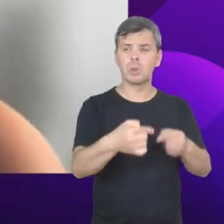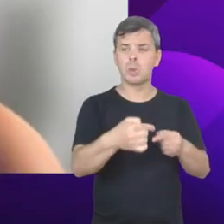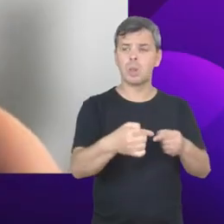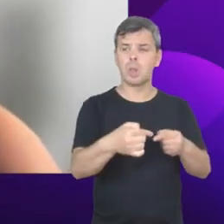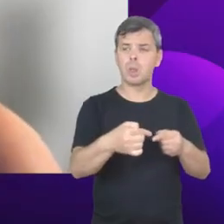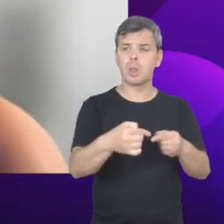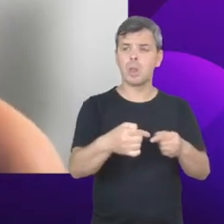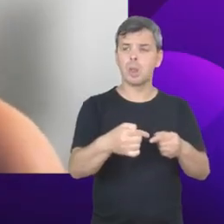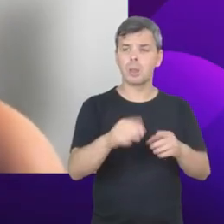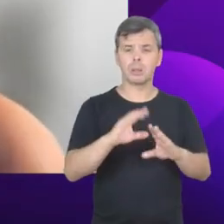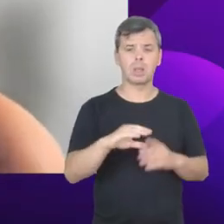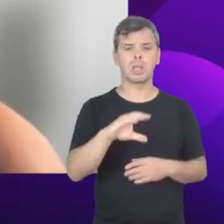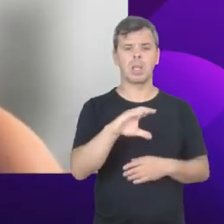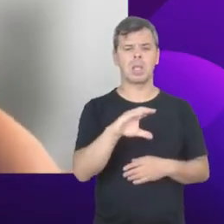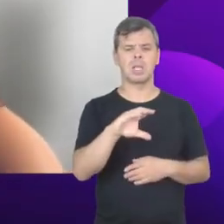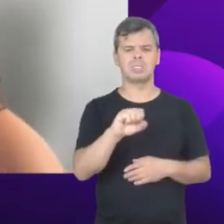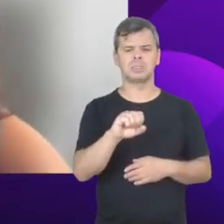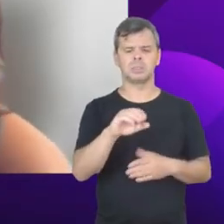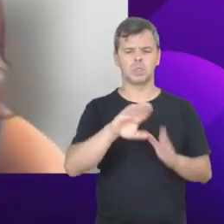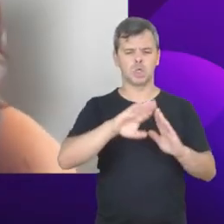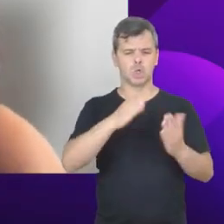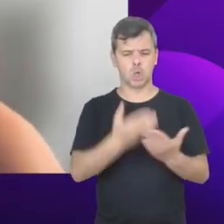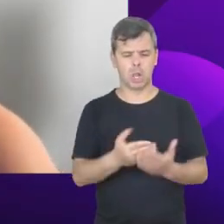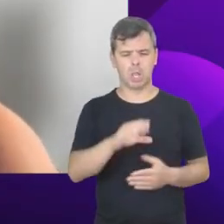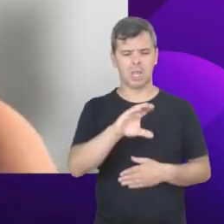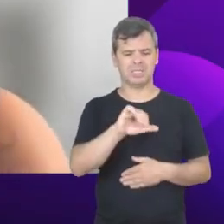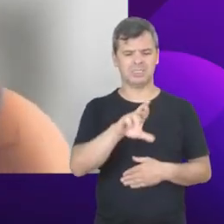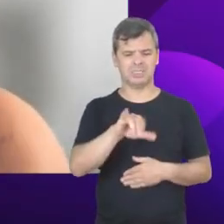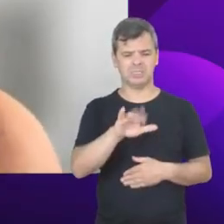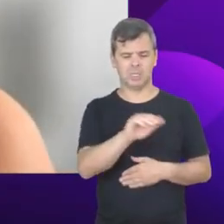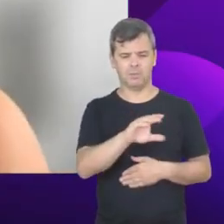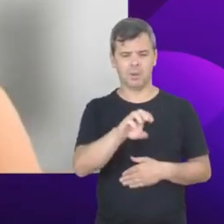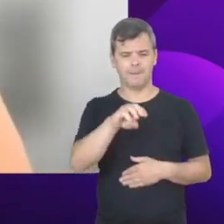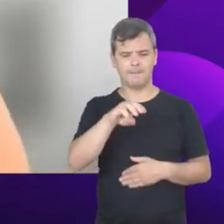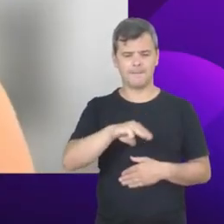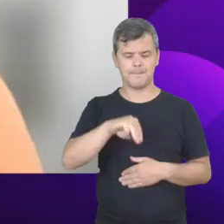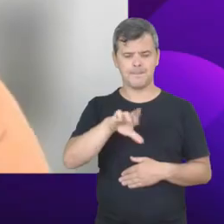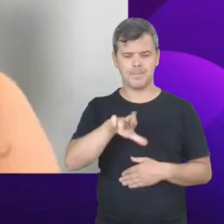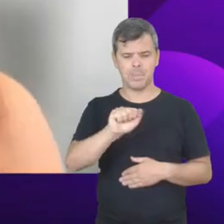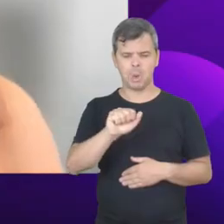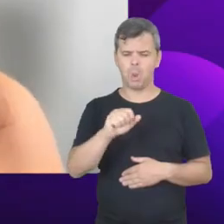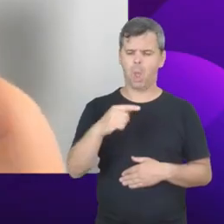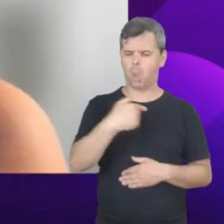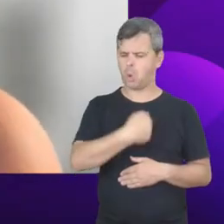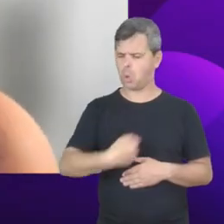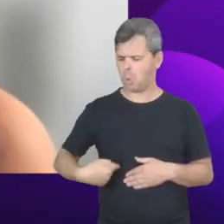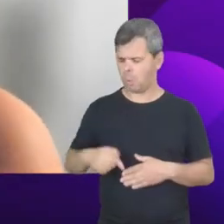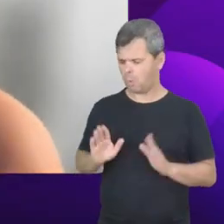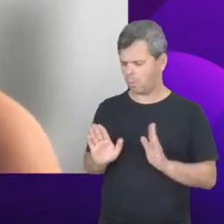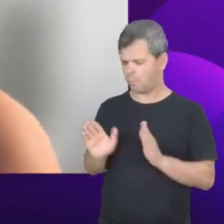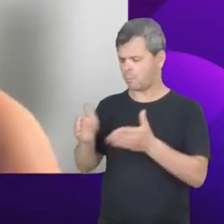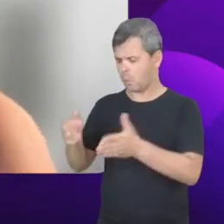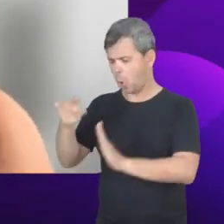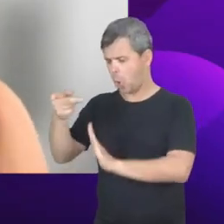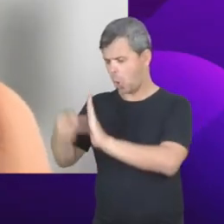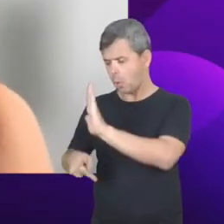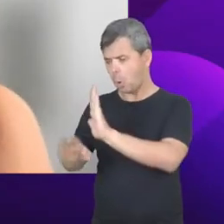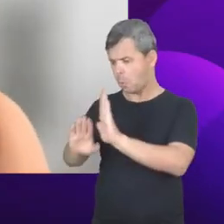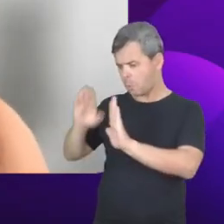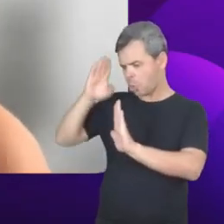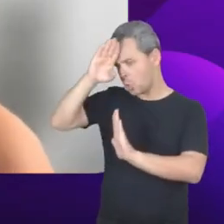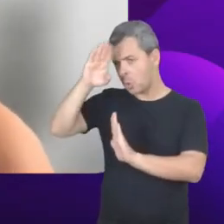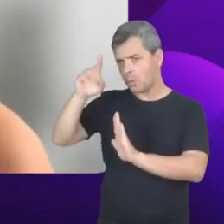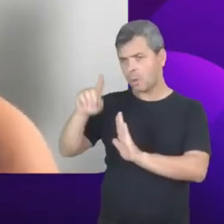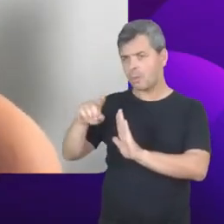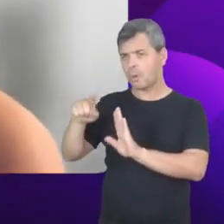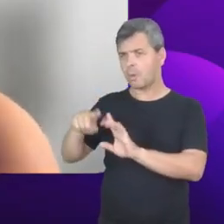das escolas cívico-militares. Alguns governadores do nosso país têm, mais alinhados com o projeto bolsonarista,